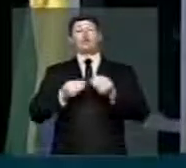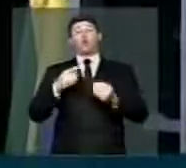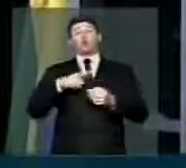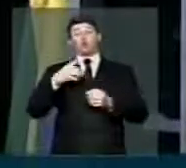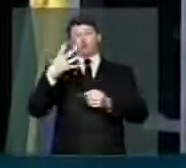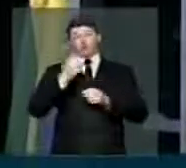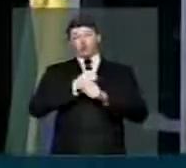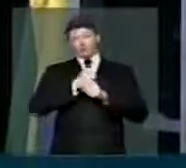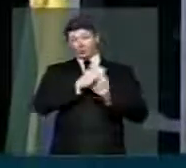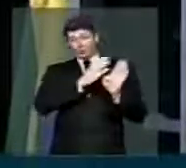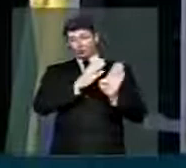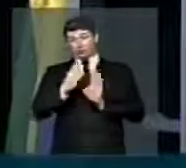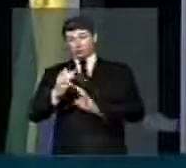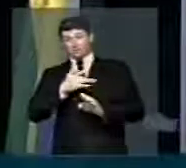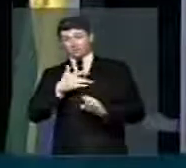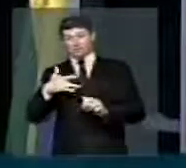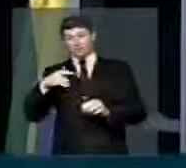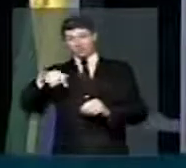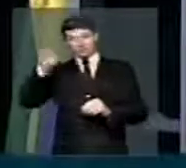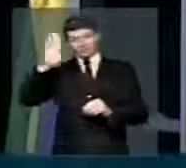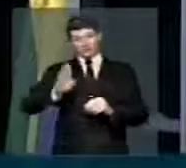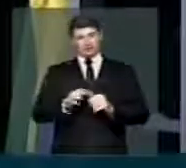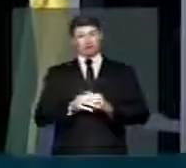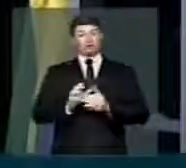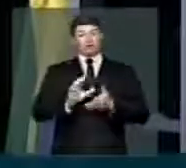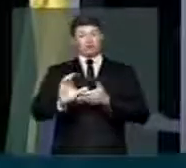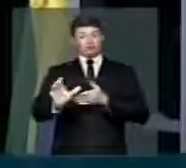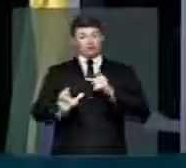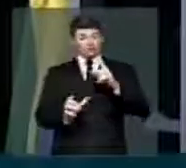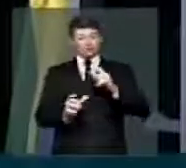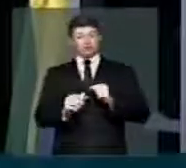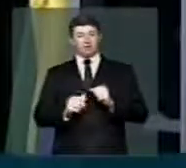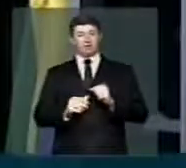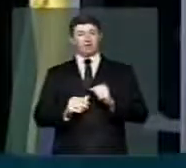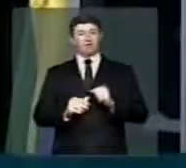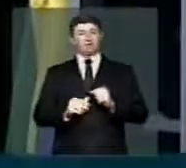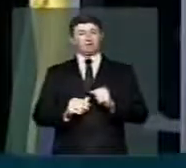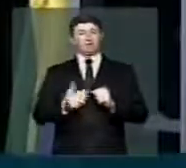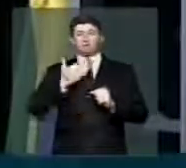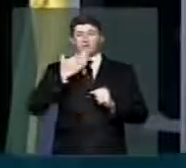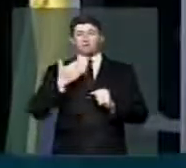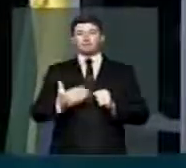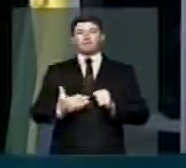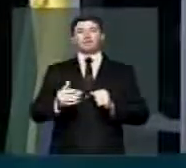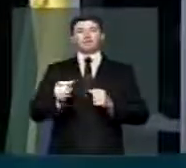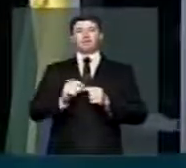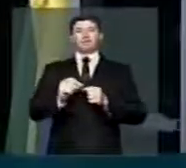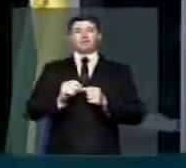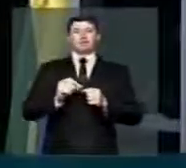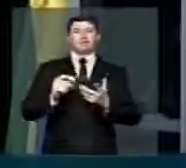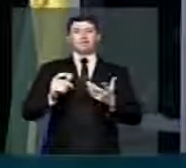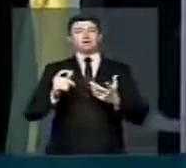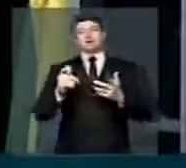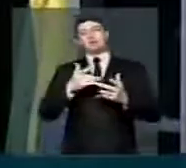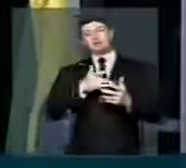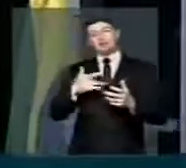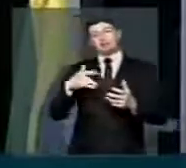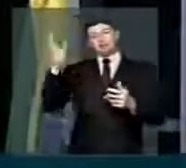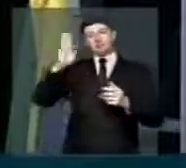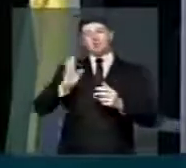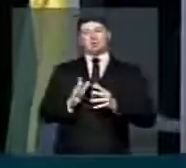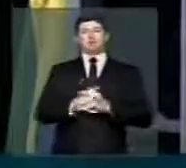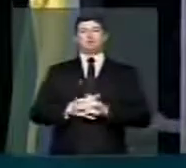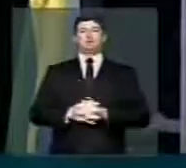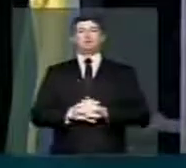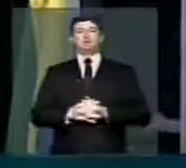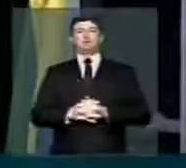últimos 4 anos sob o ponto de vista de investimento, de priorizar investimentos na saúde pública desse